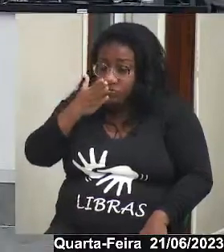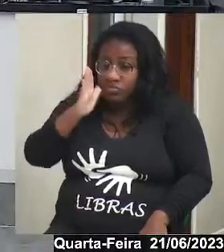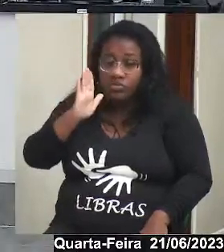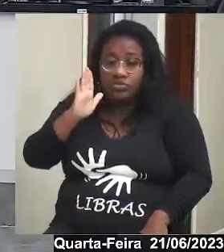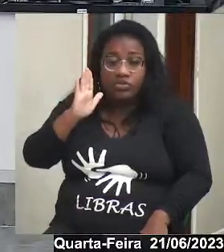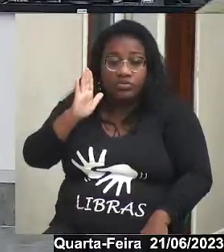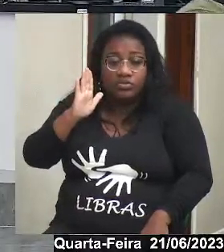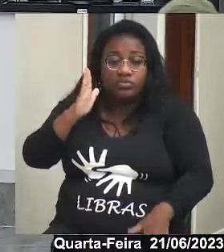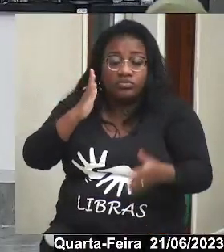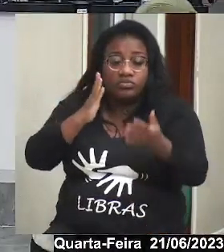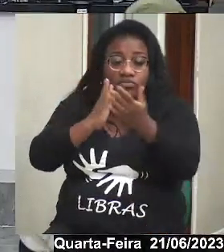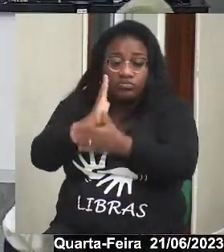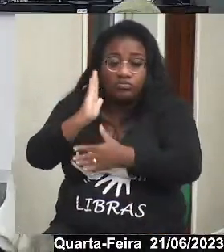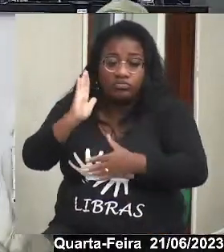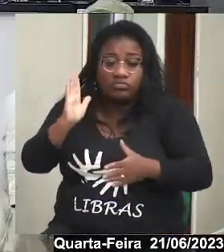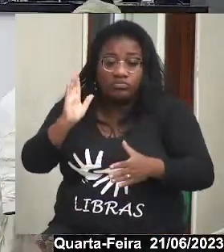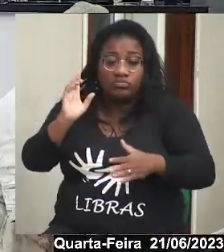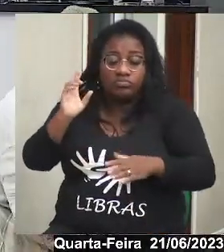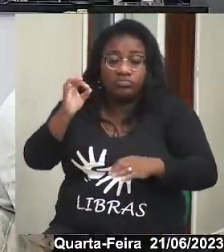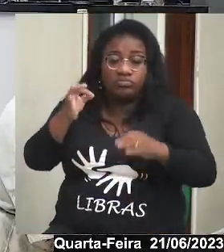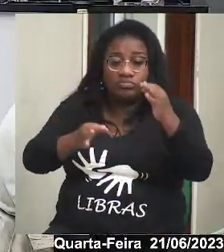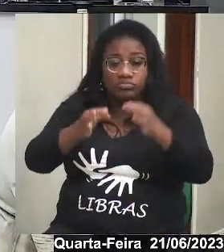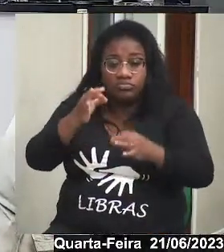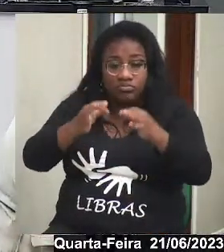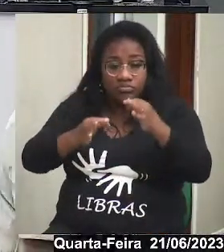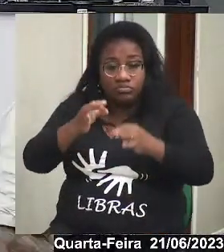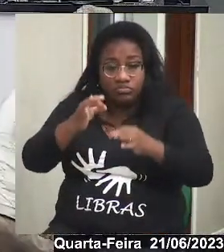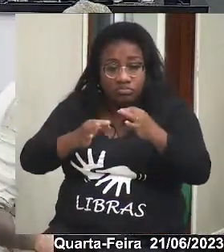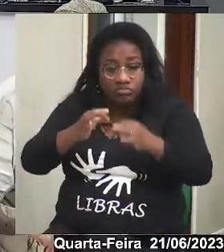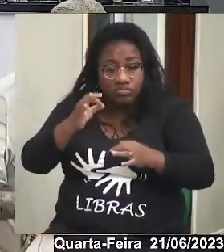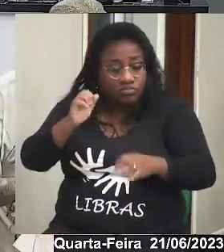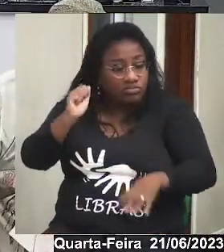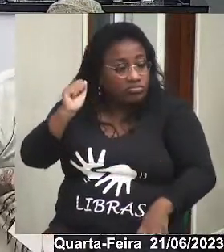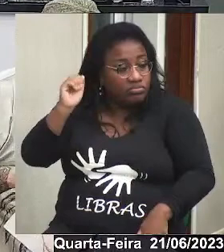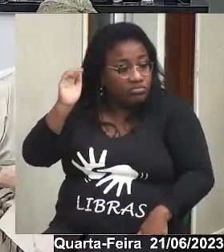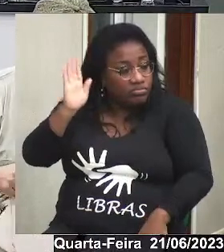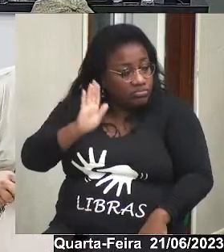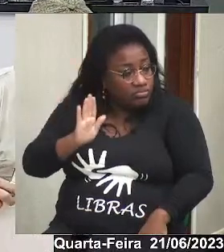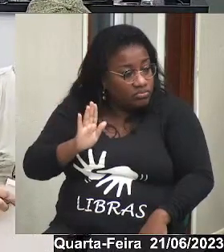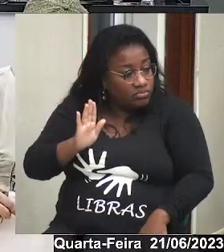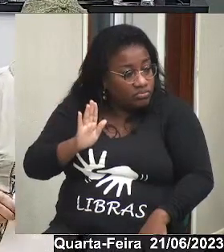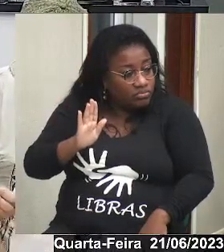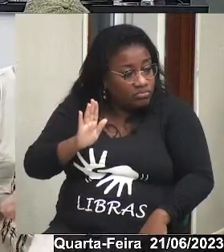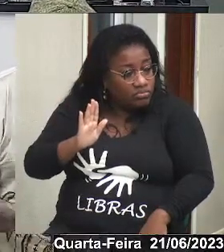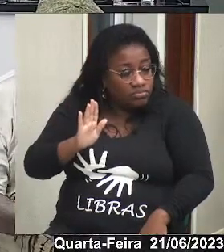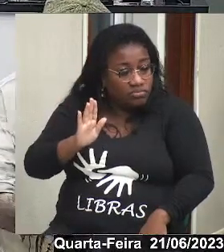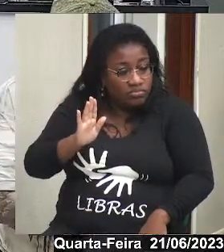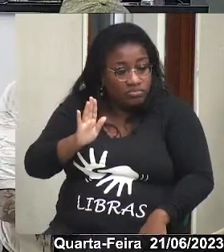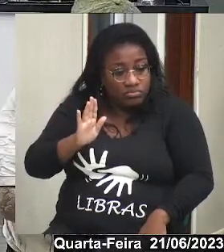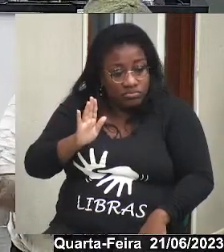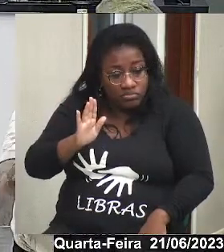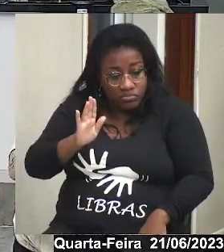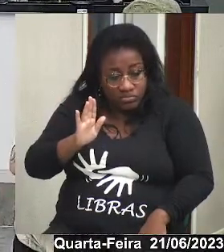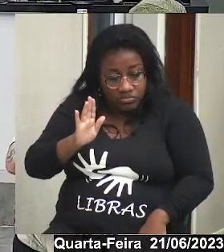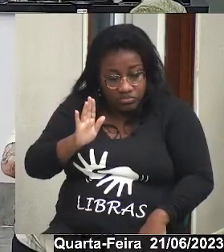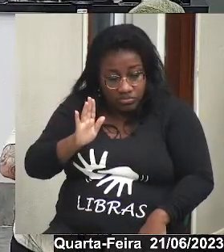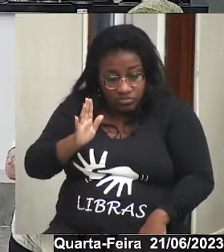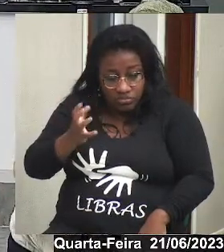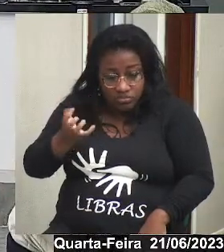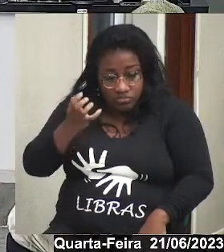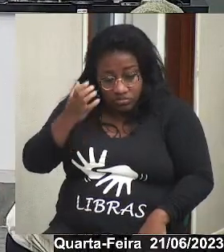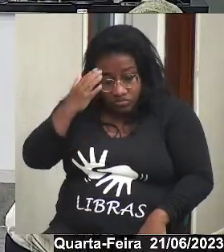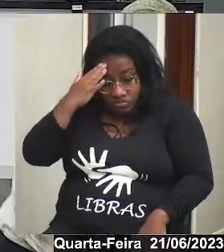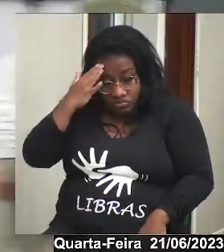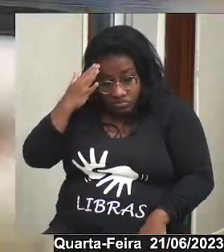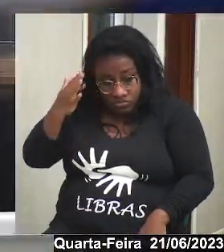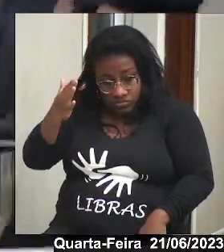votar para votar. Aprovada com a justificativa de voto do vereador Abidan Henrique. Presidente, quero